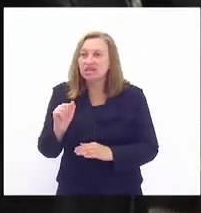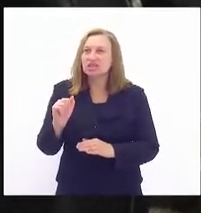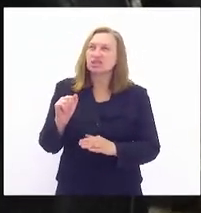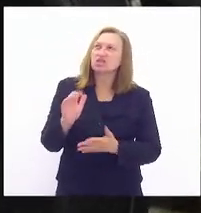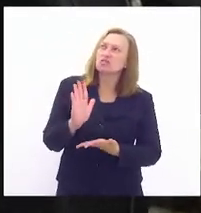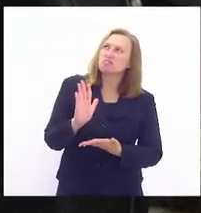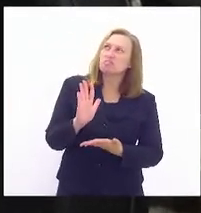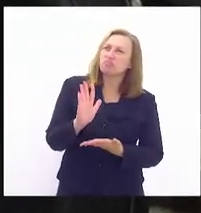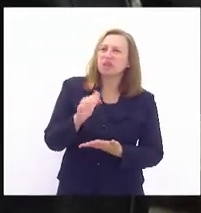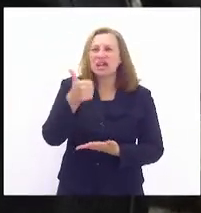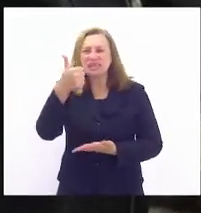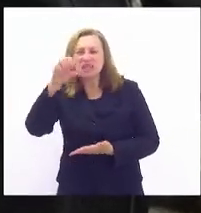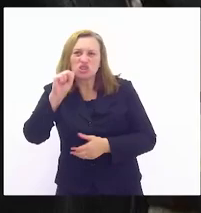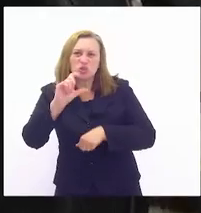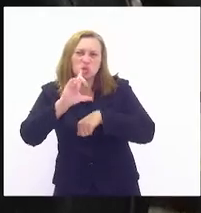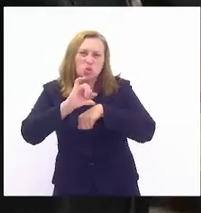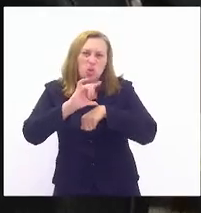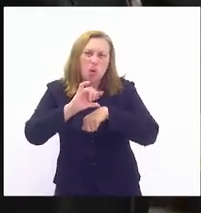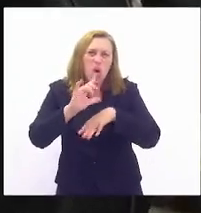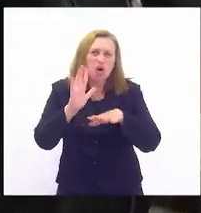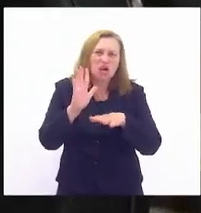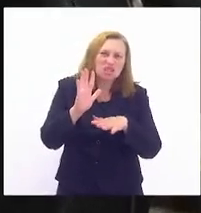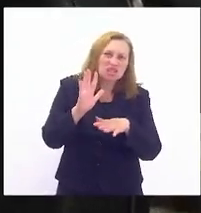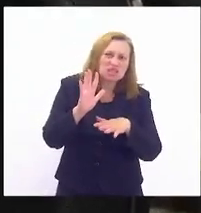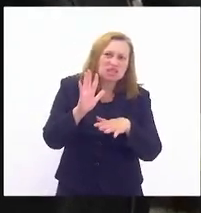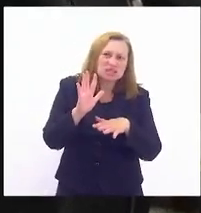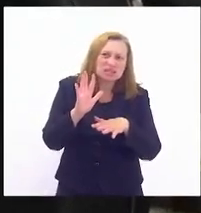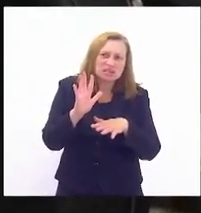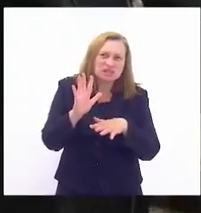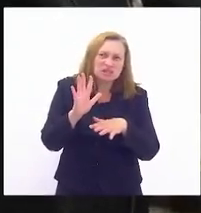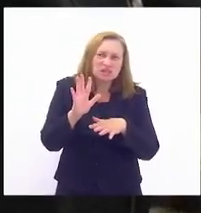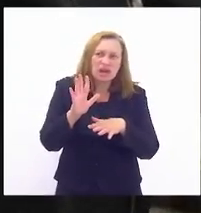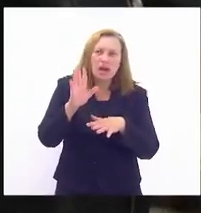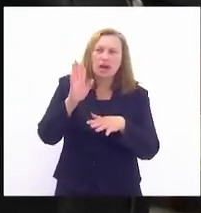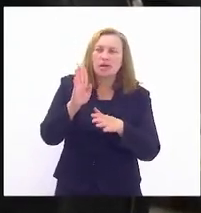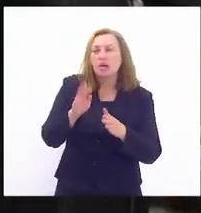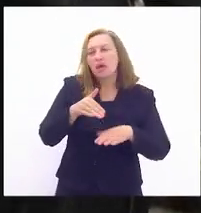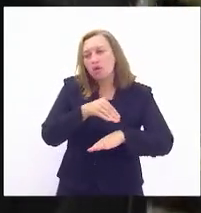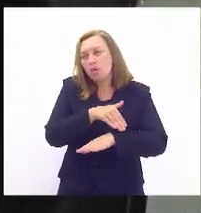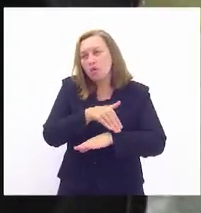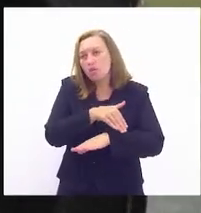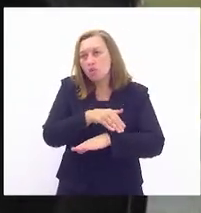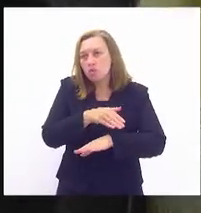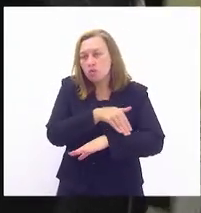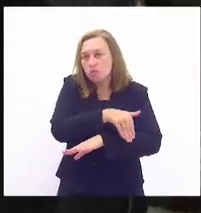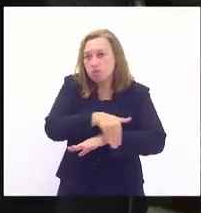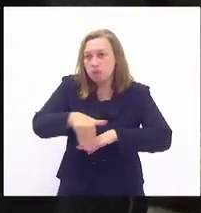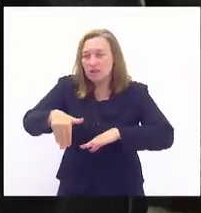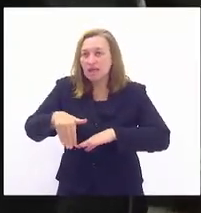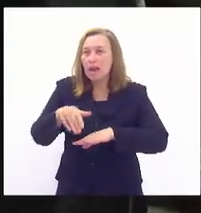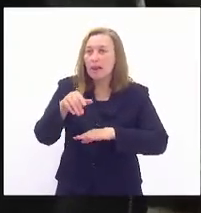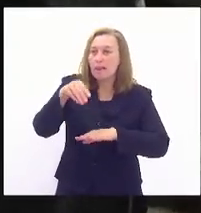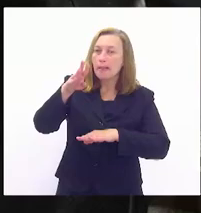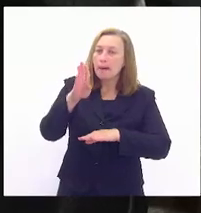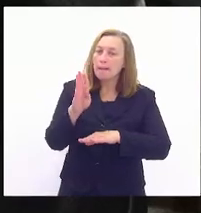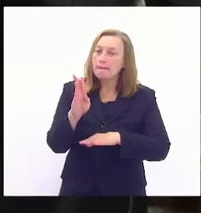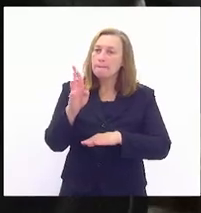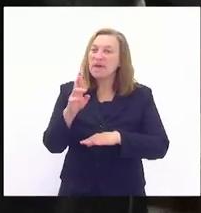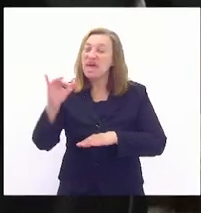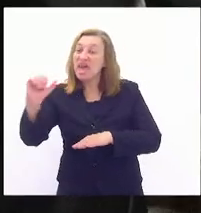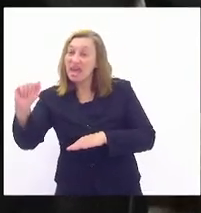dali às 18 horas na Beira Rio. Na Beira Rio você passa, você